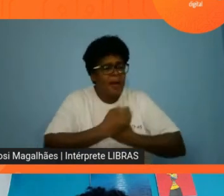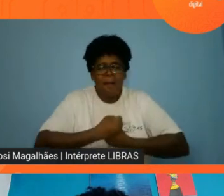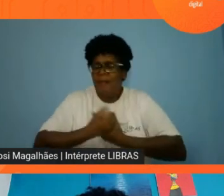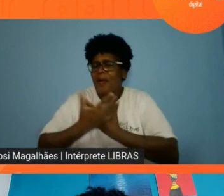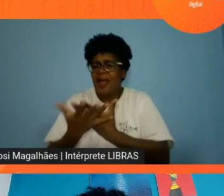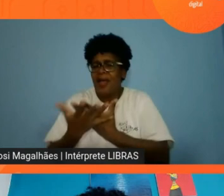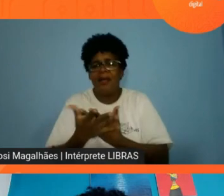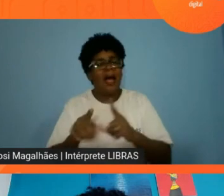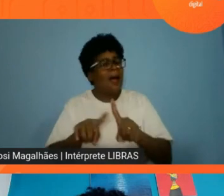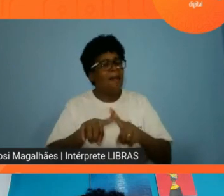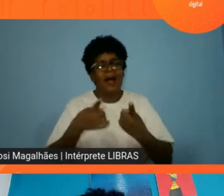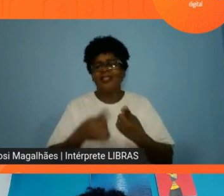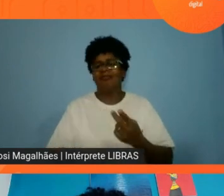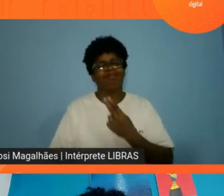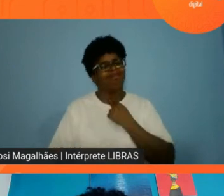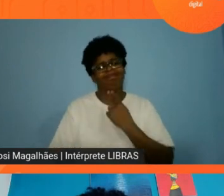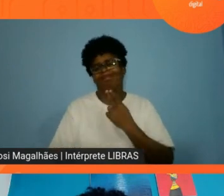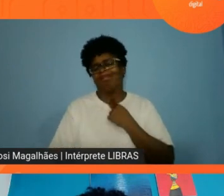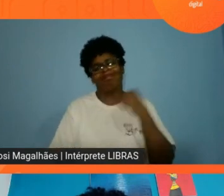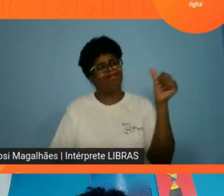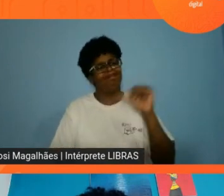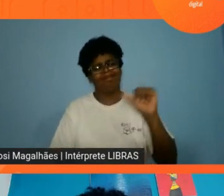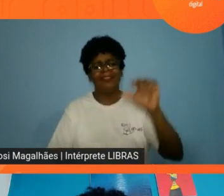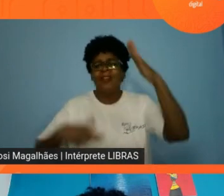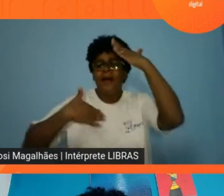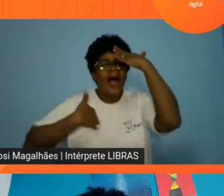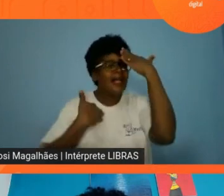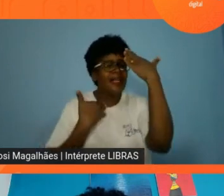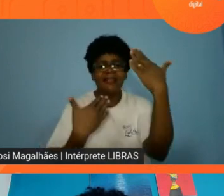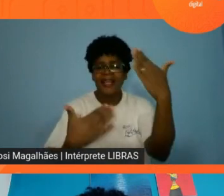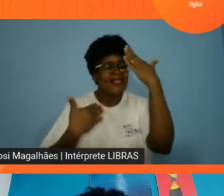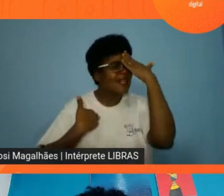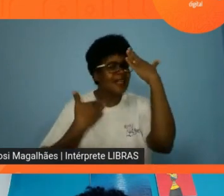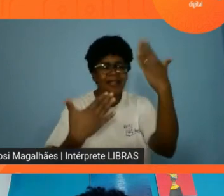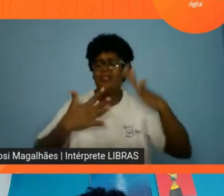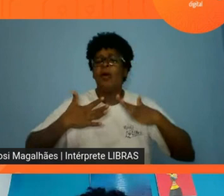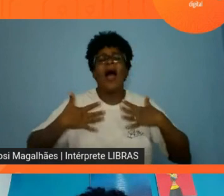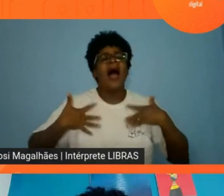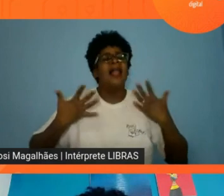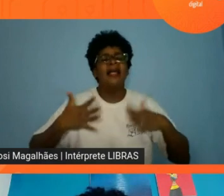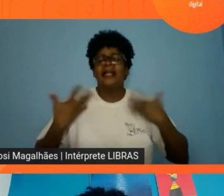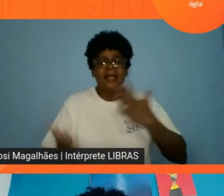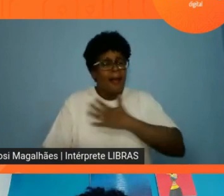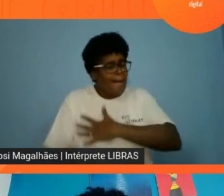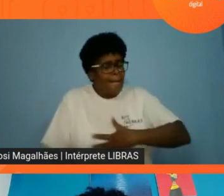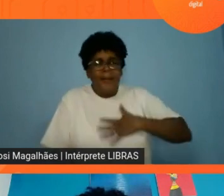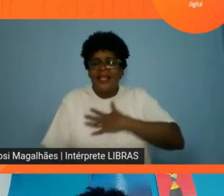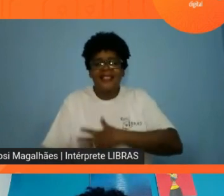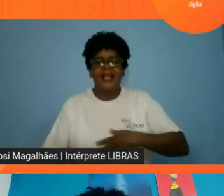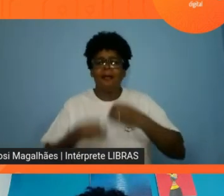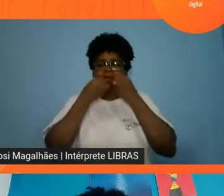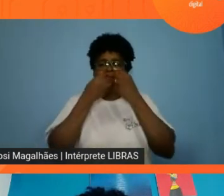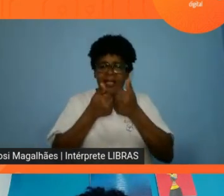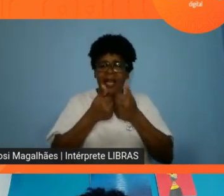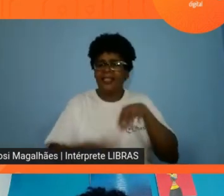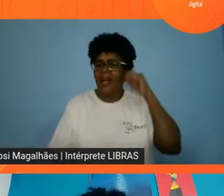gente não tem mais tempo. O Entre Linhas agradece, assim, com muita alegria, satisfação. Rose, muito obrigada